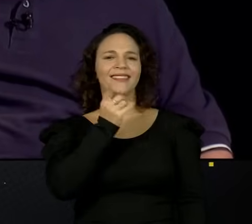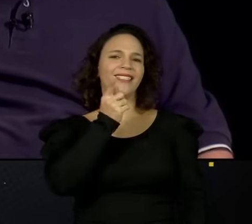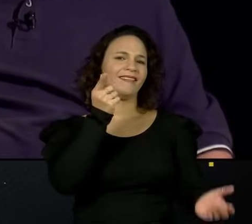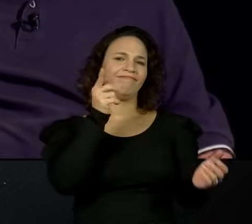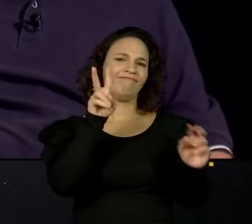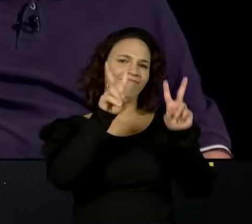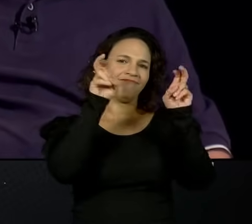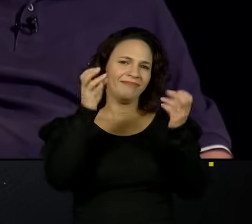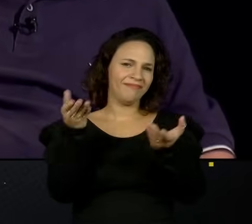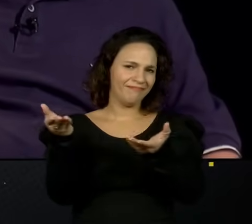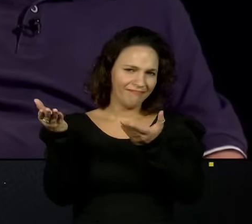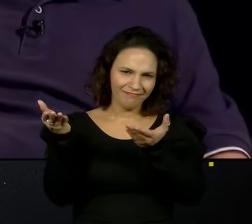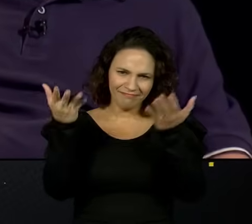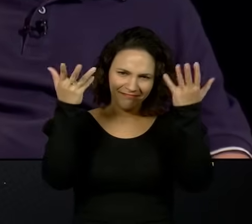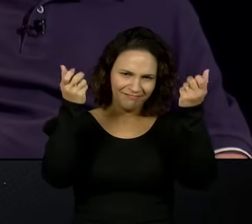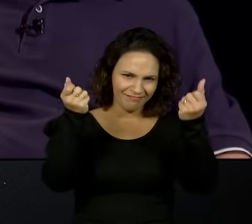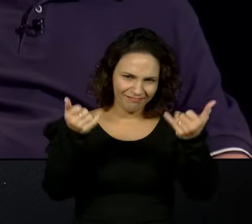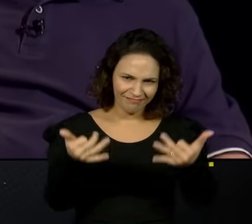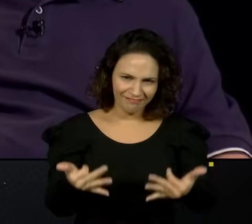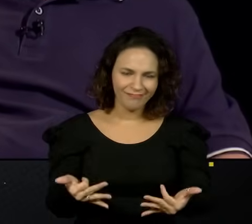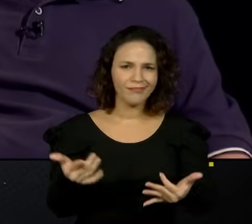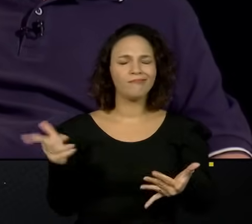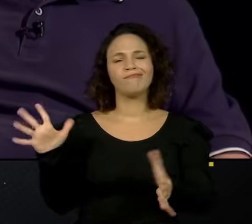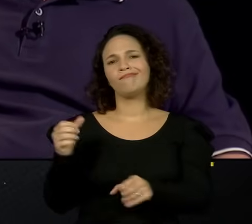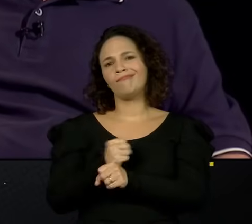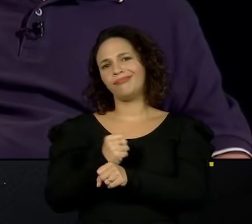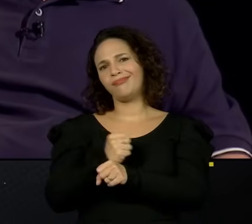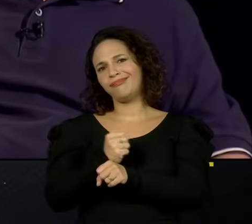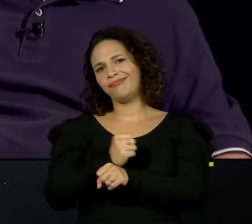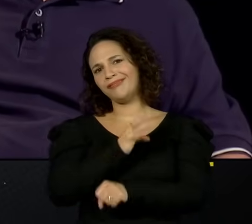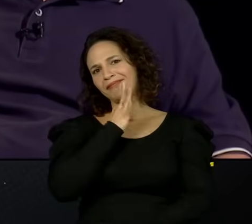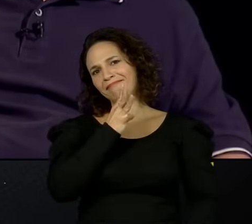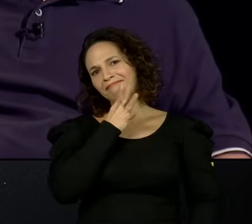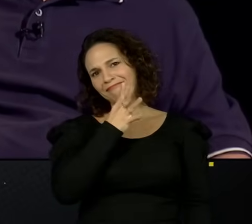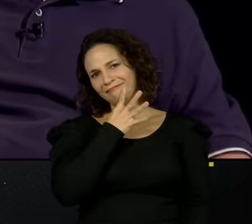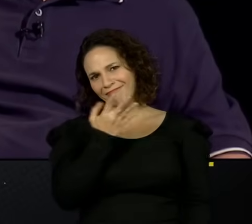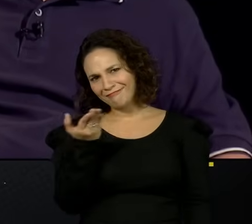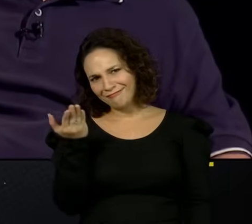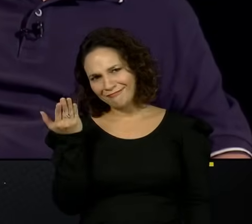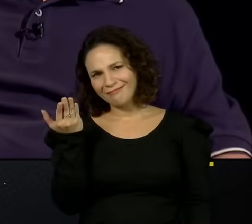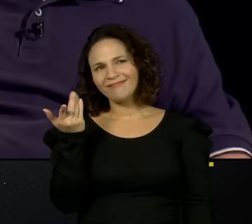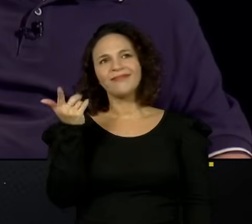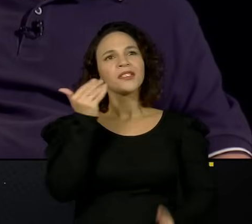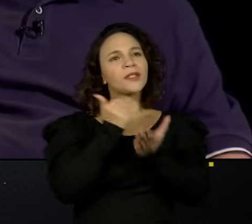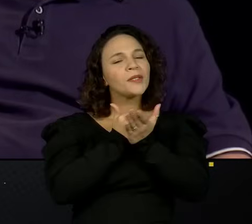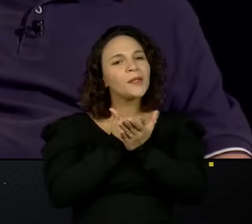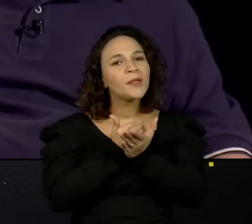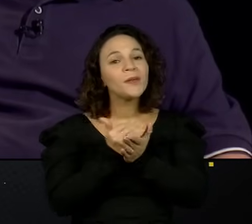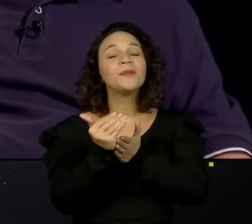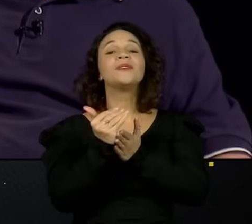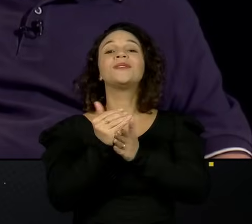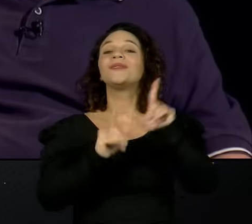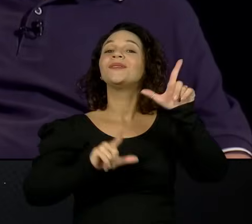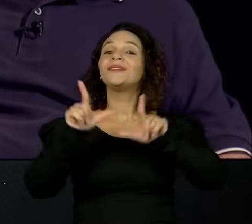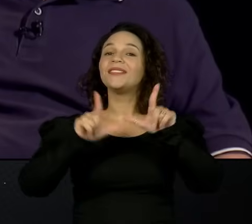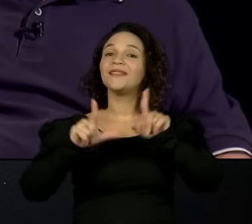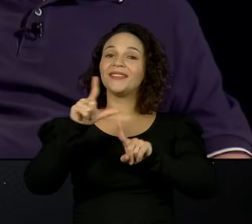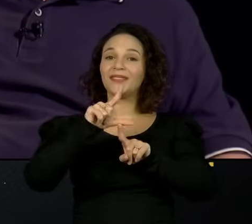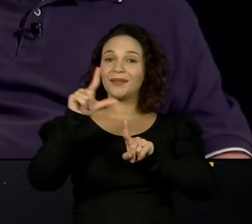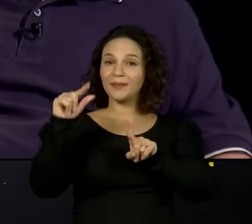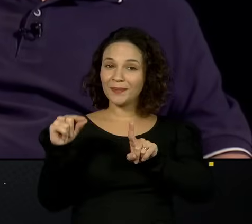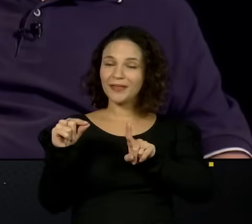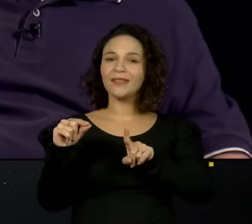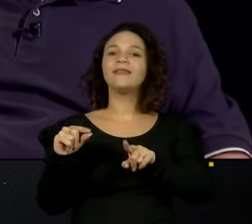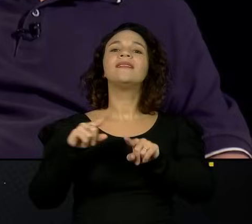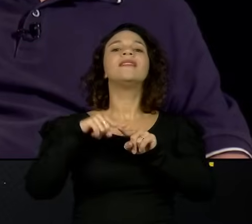você. Você que eu conheço há tanto tempo, né? Desde o começo da Tupi. Depois fizemos a